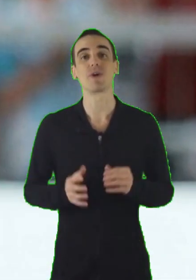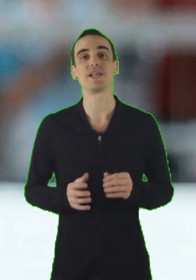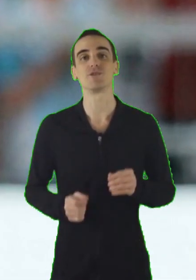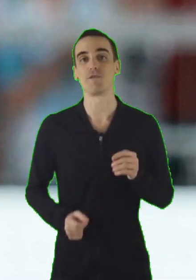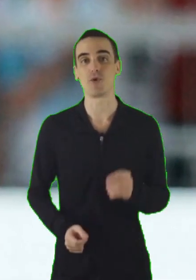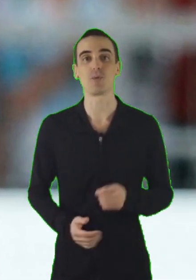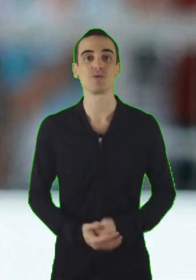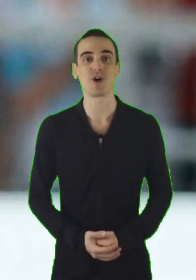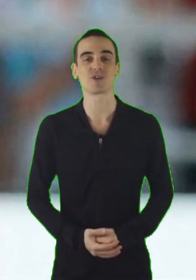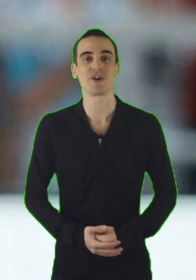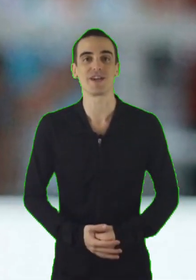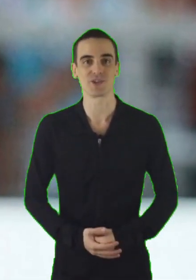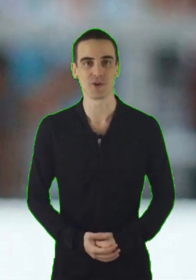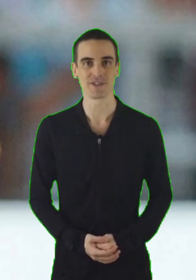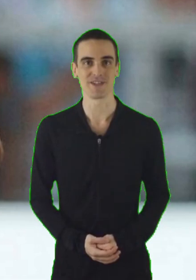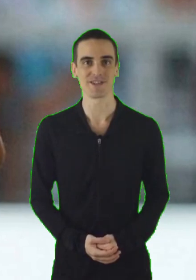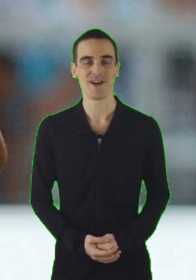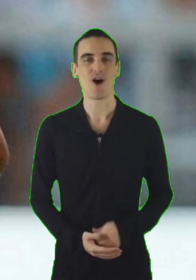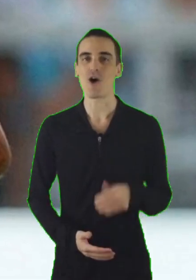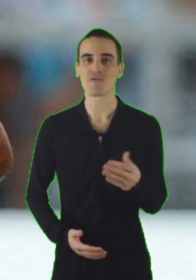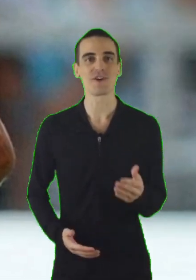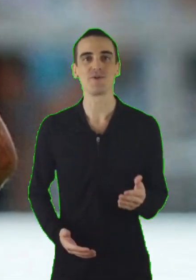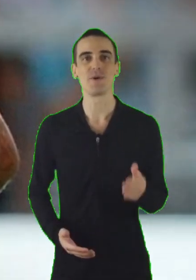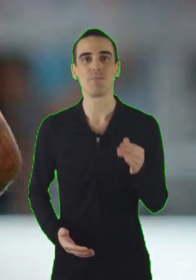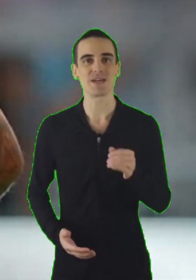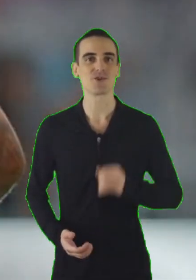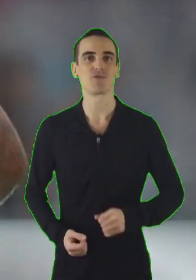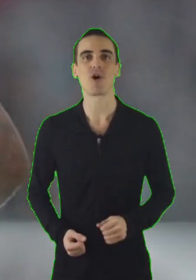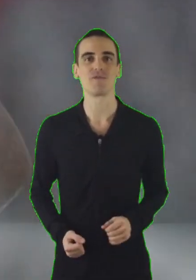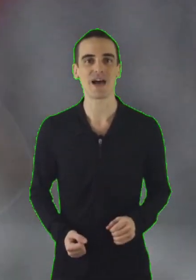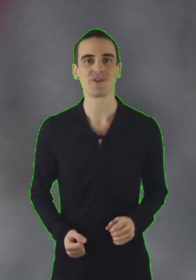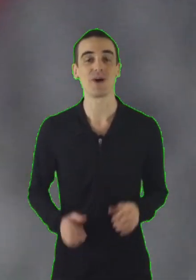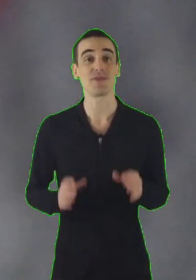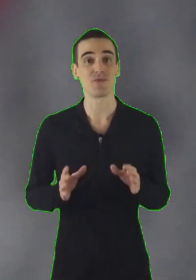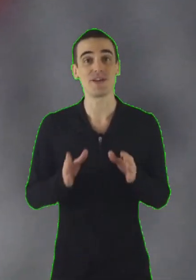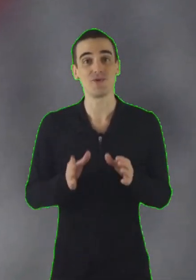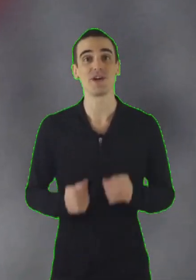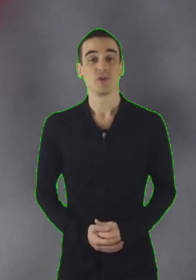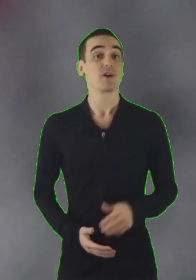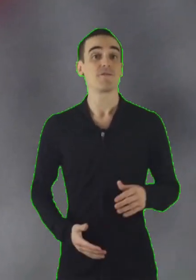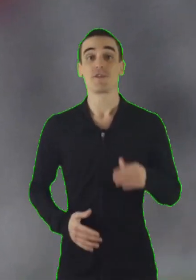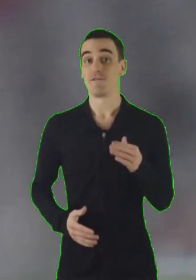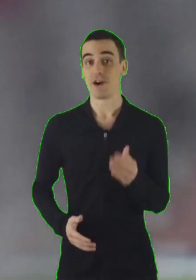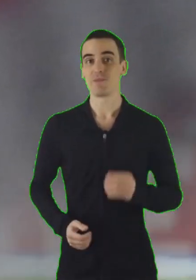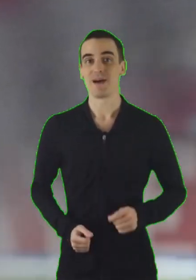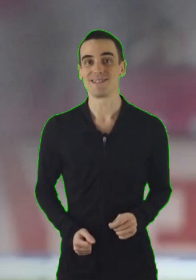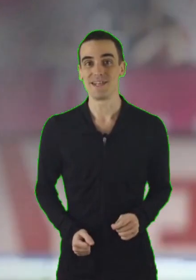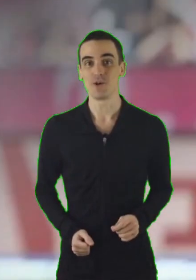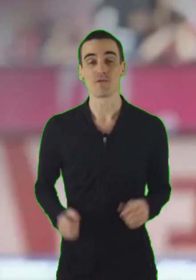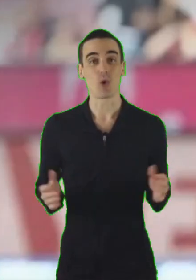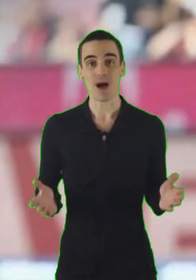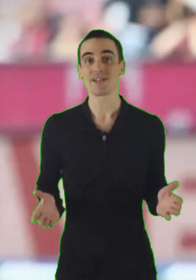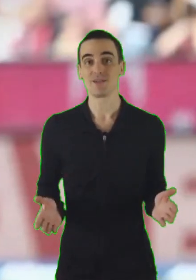clube francês. O jogador, com um histórico de sucesso e uma vasta experiência em grandes clubes europeus, chamou a atenção de várias